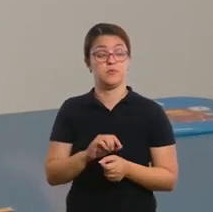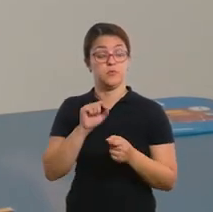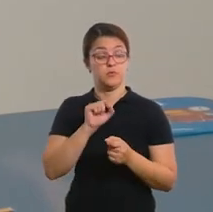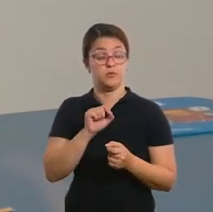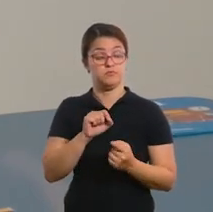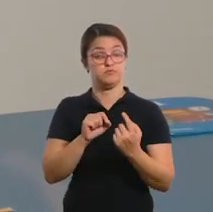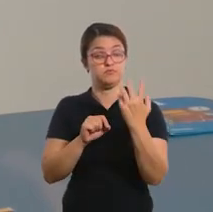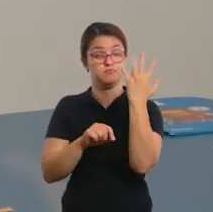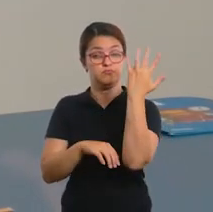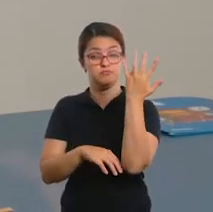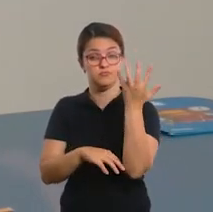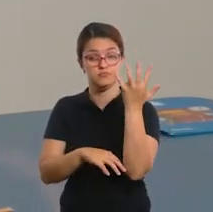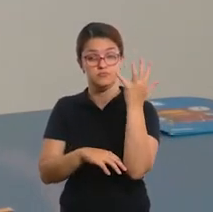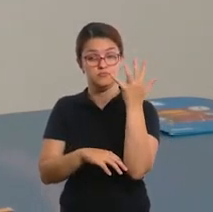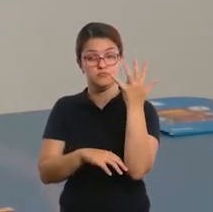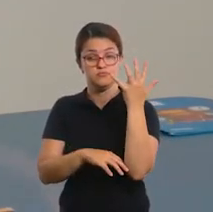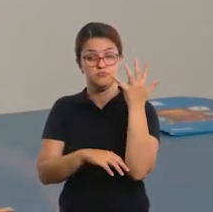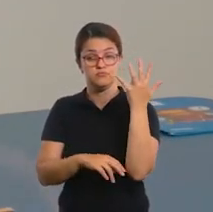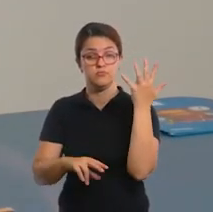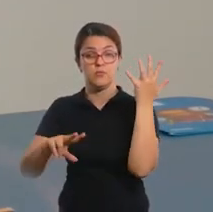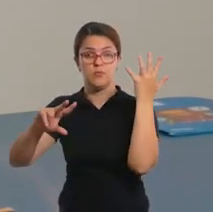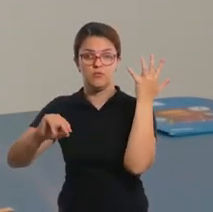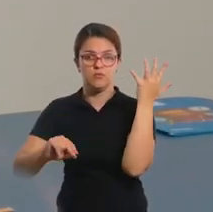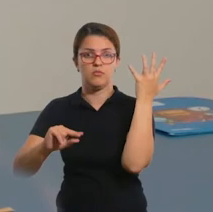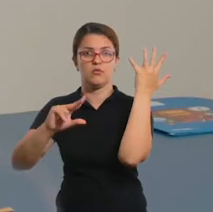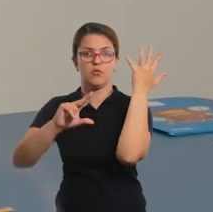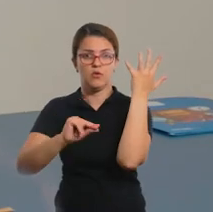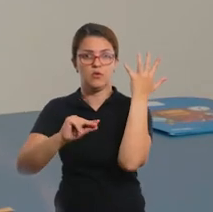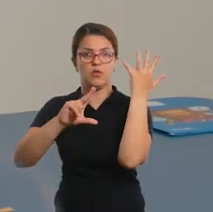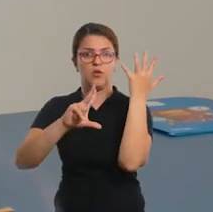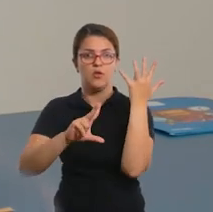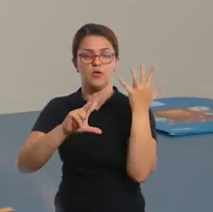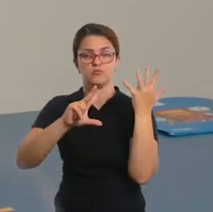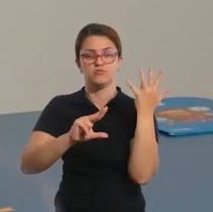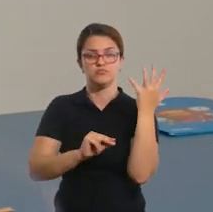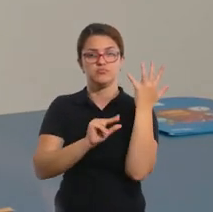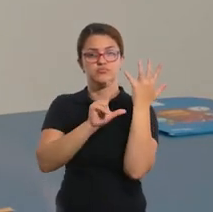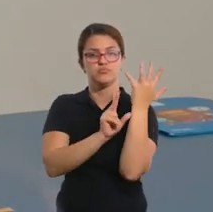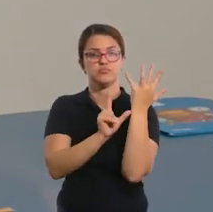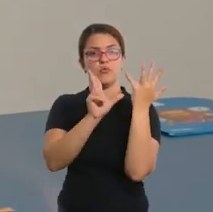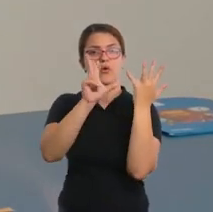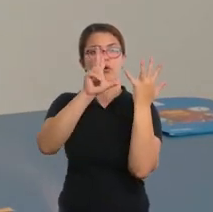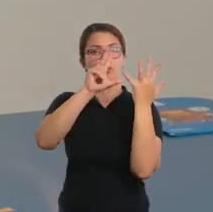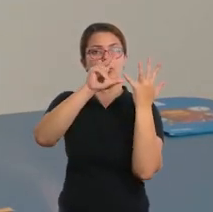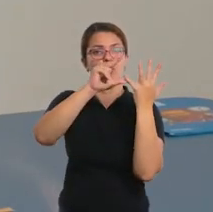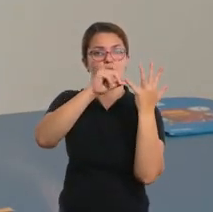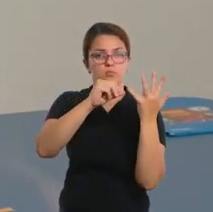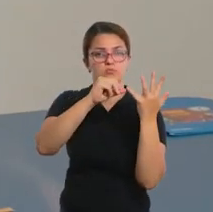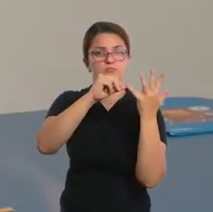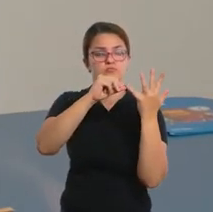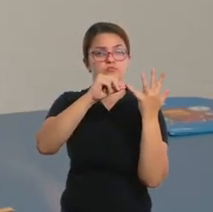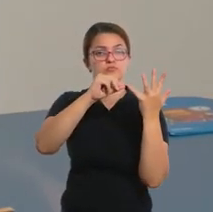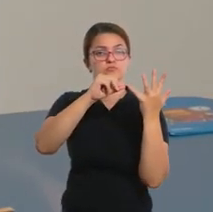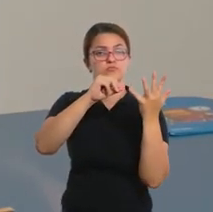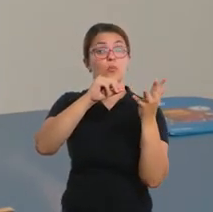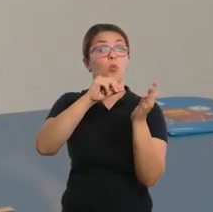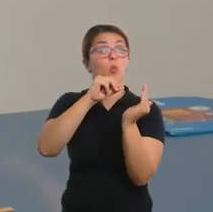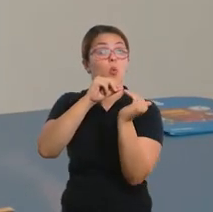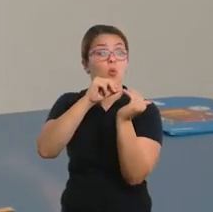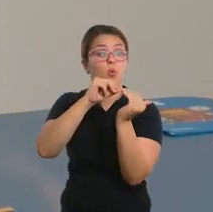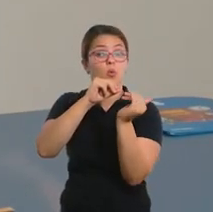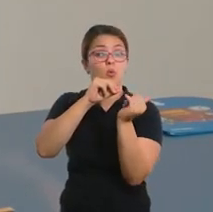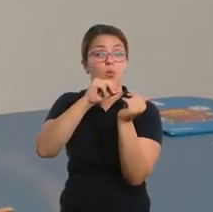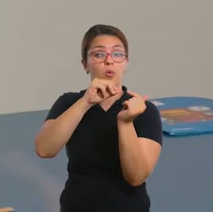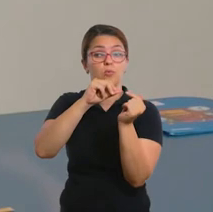planta serve de alimento para o grilo, que é o nosso consumidor primário. E